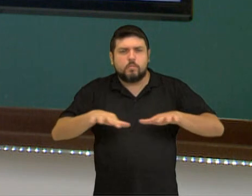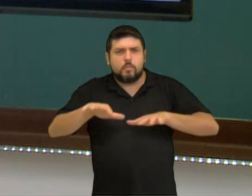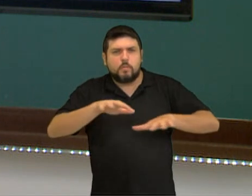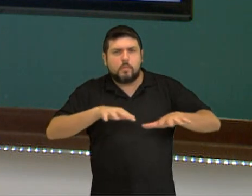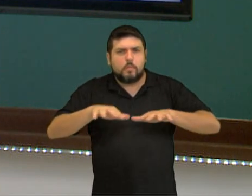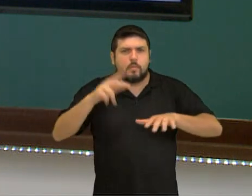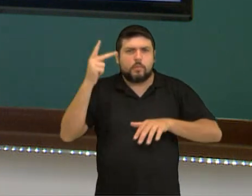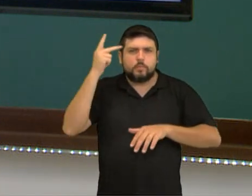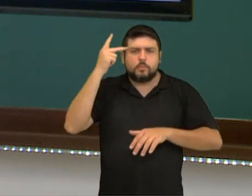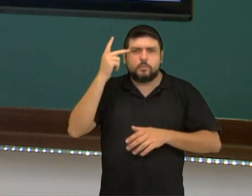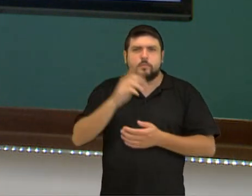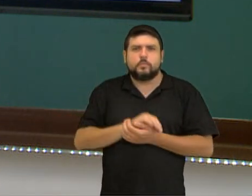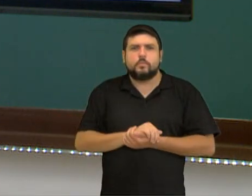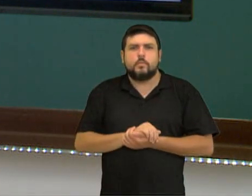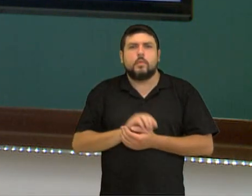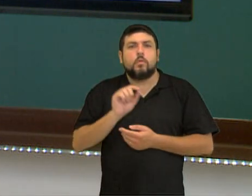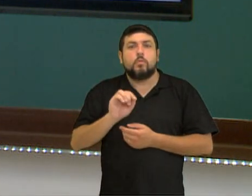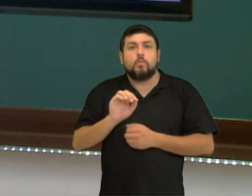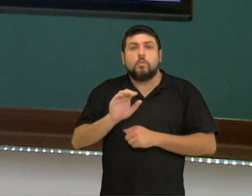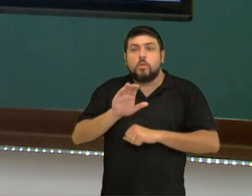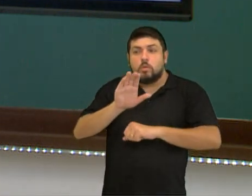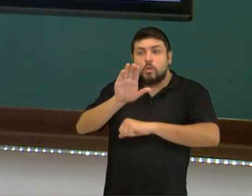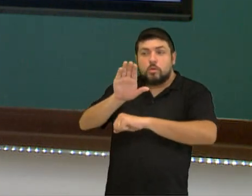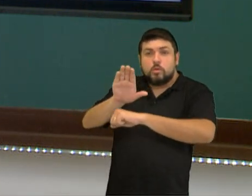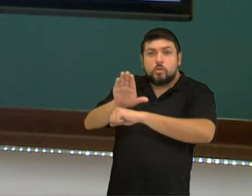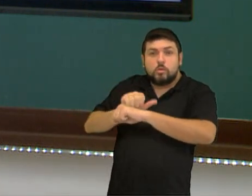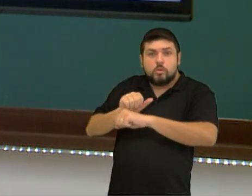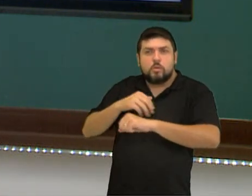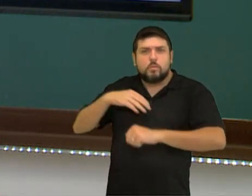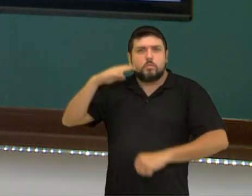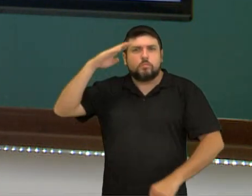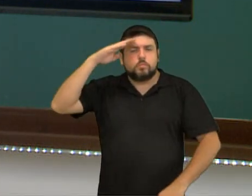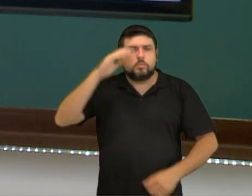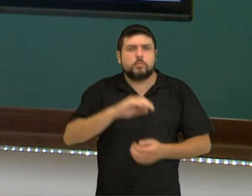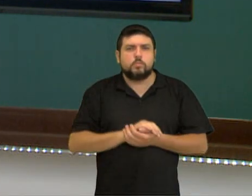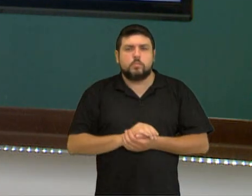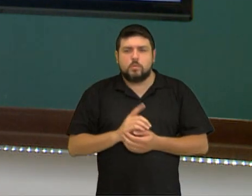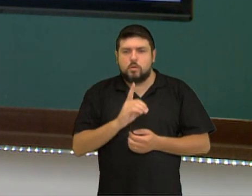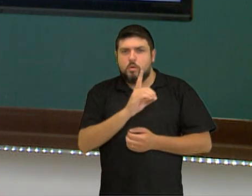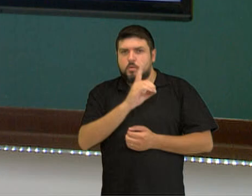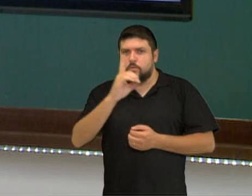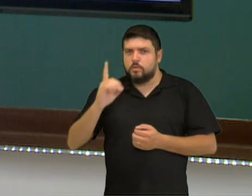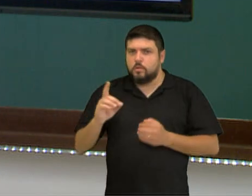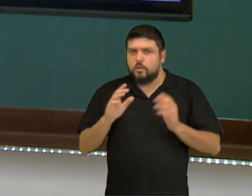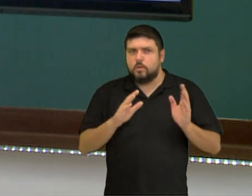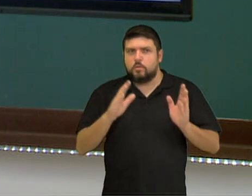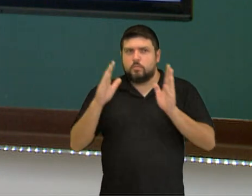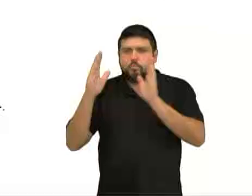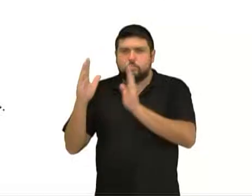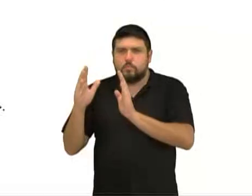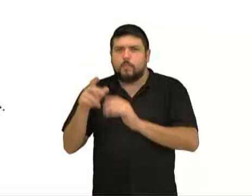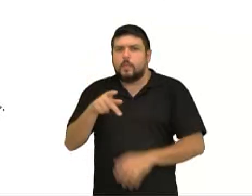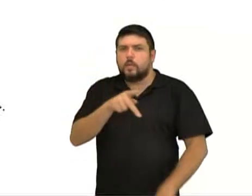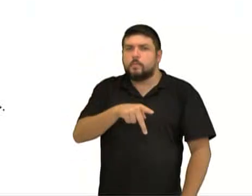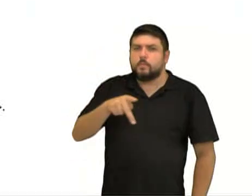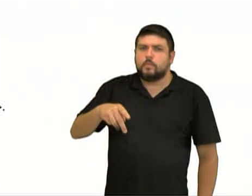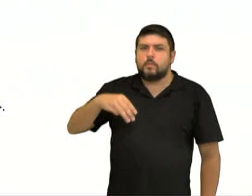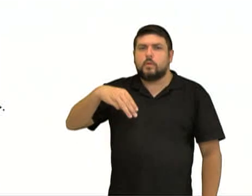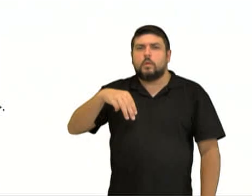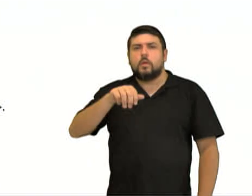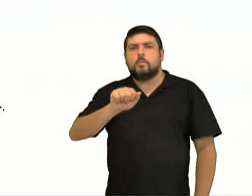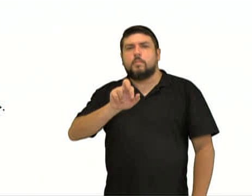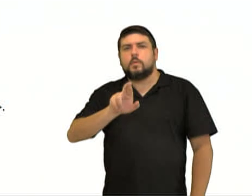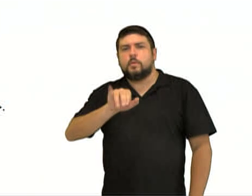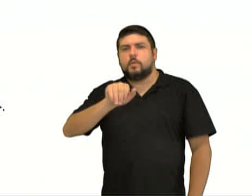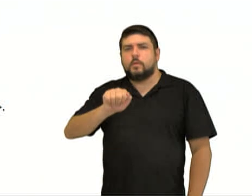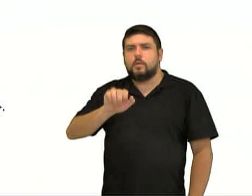te chamando para o exército. Ainda do lado direito, você tem uma imagem da professora Maria